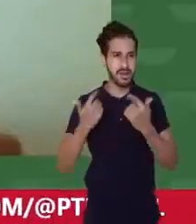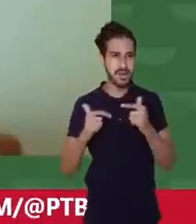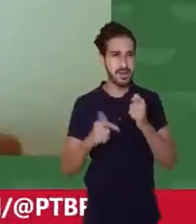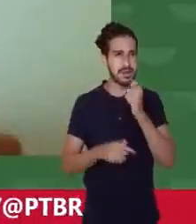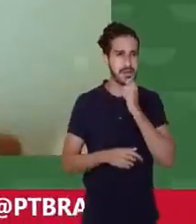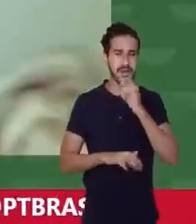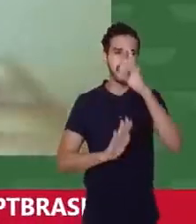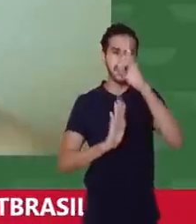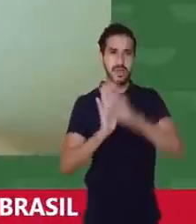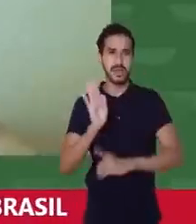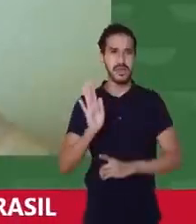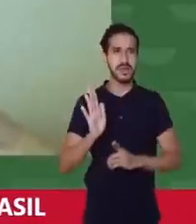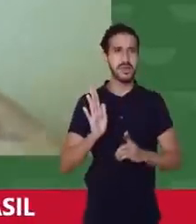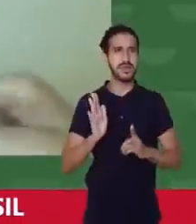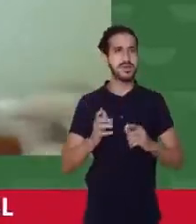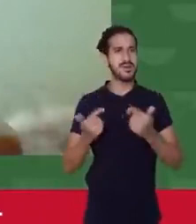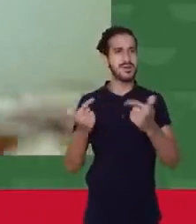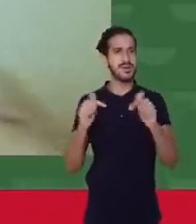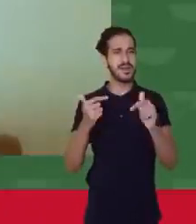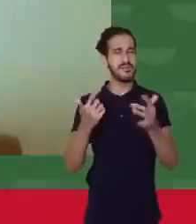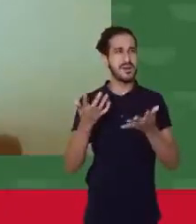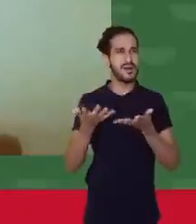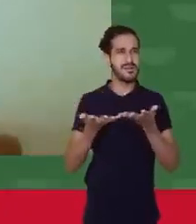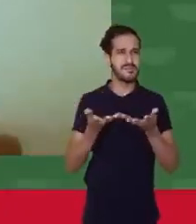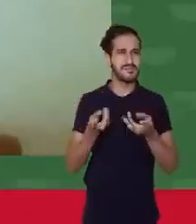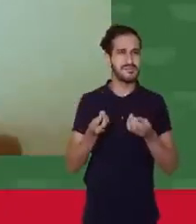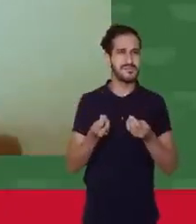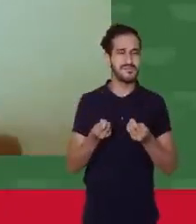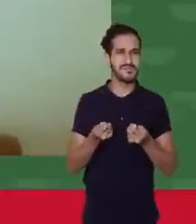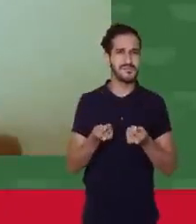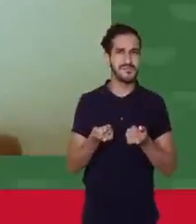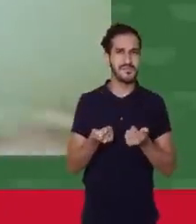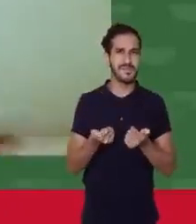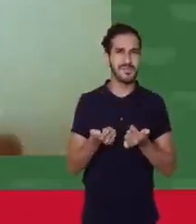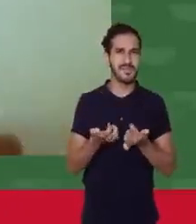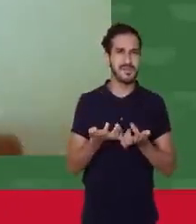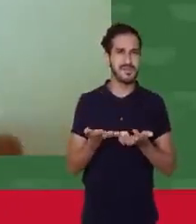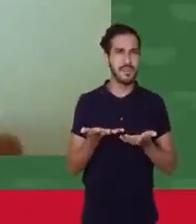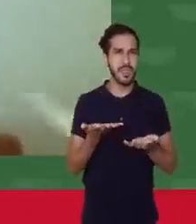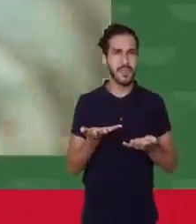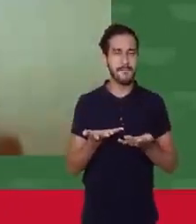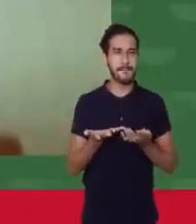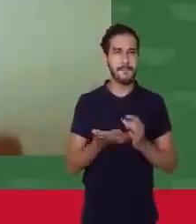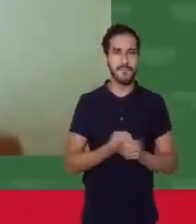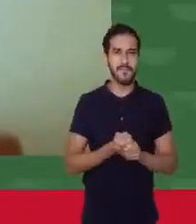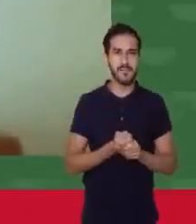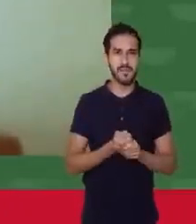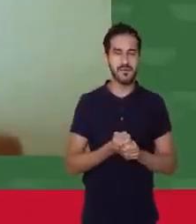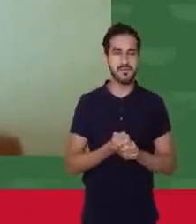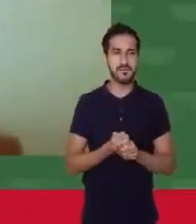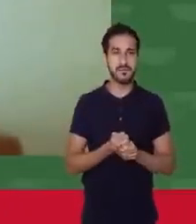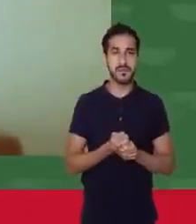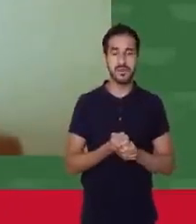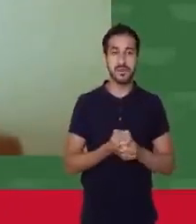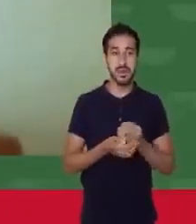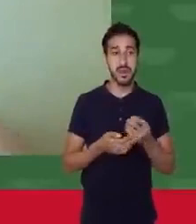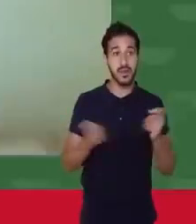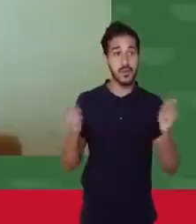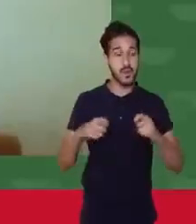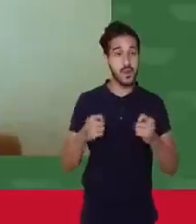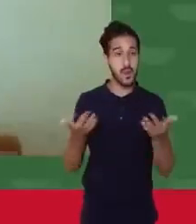sem direito, com aquele trabalho assim, que como é possível